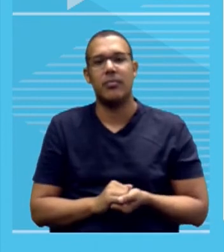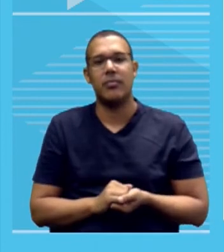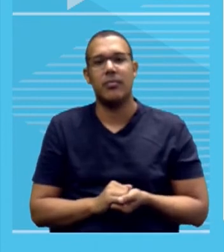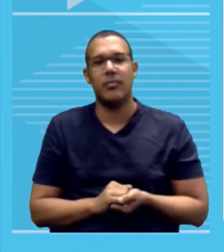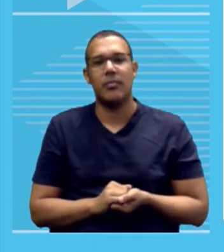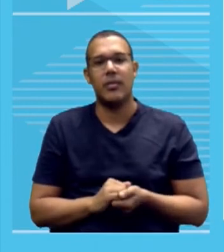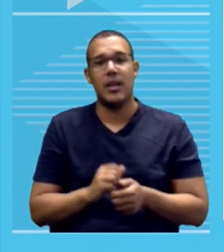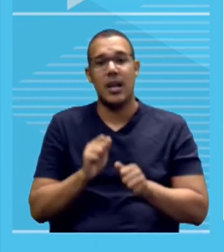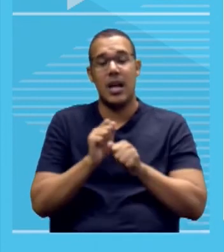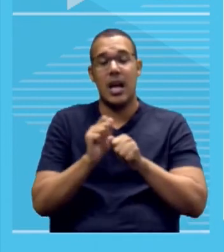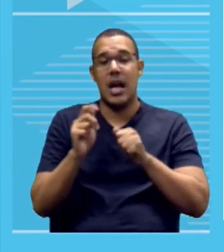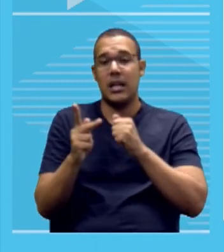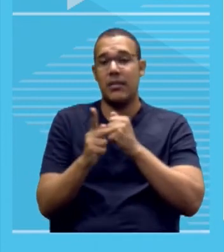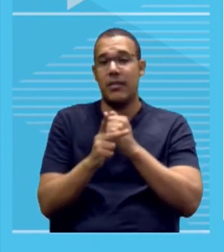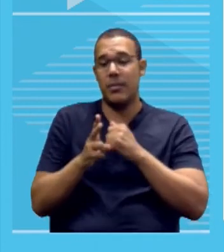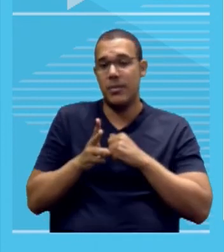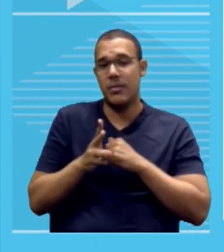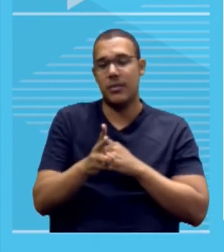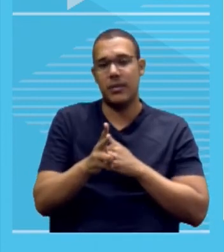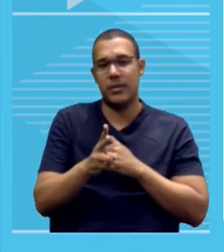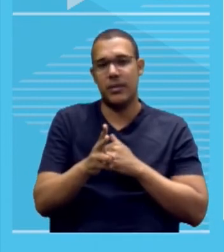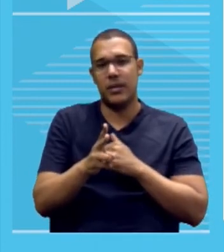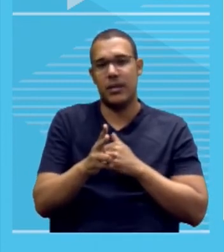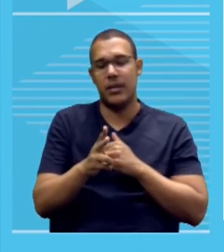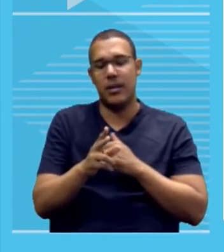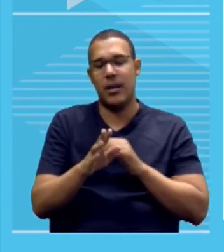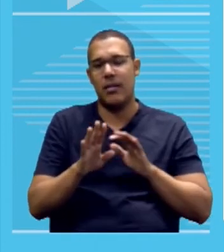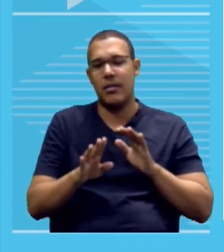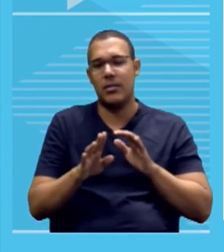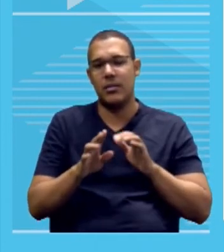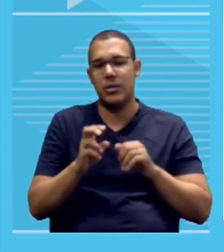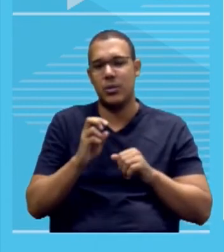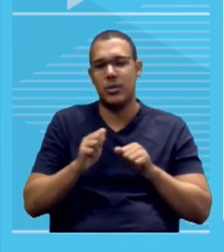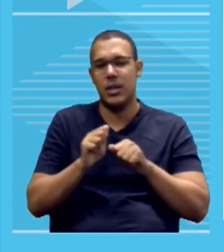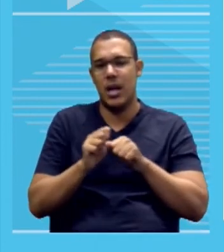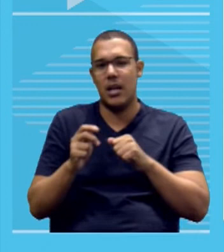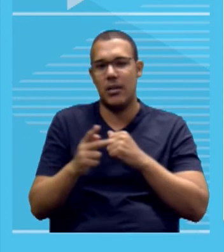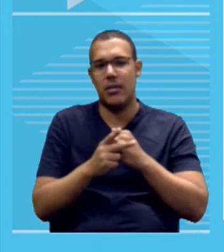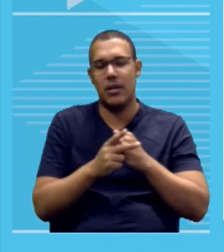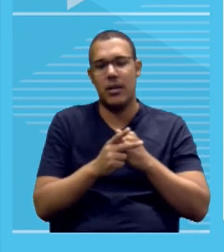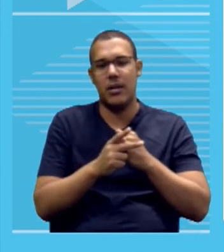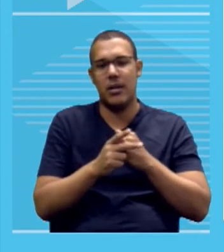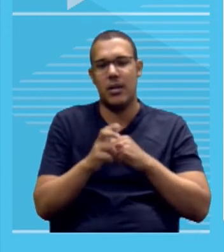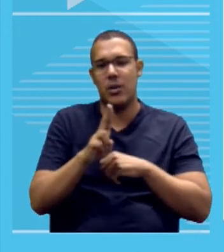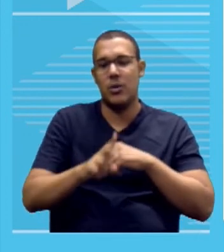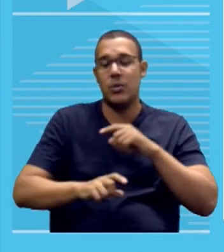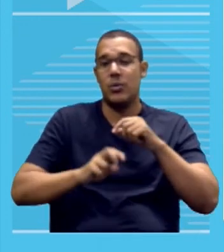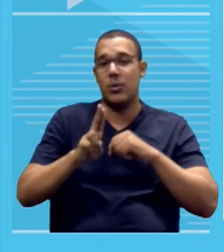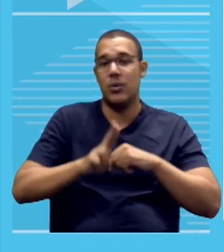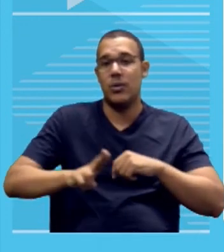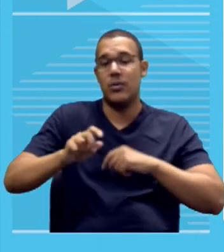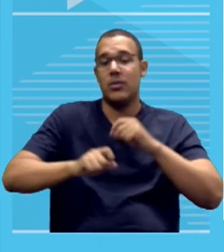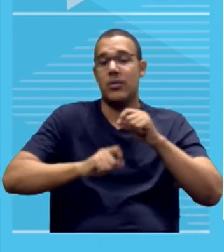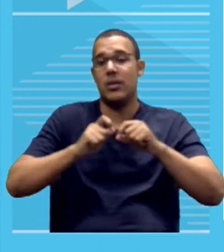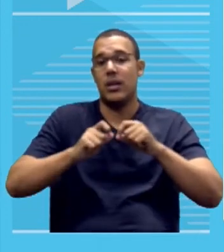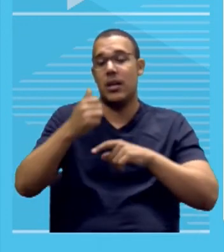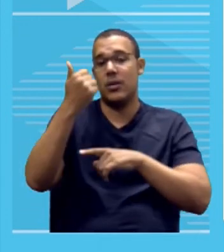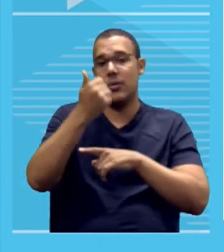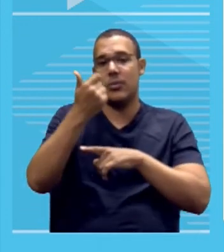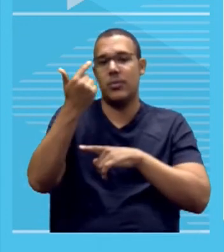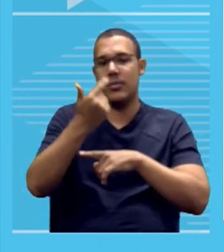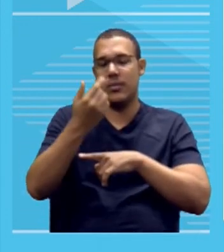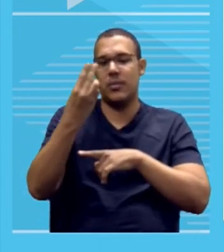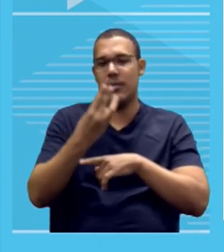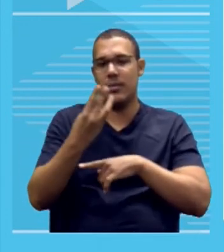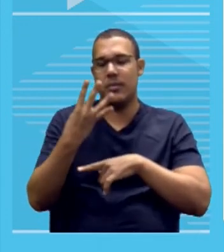advérbios de sequência ao invés de usar os advérbios o texto optou por escolher por utilizar numerais olha